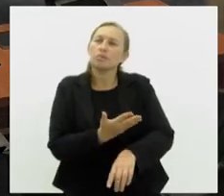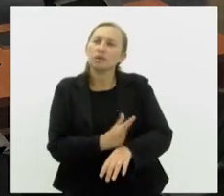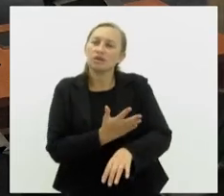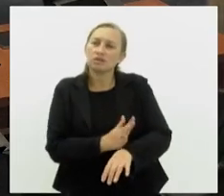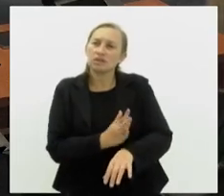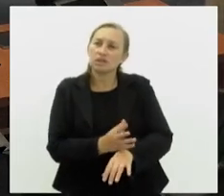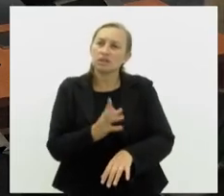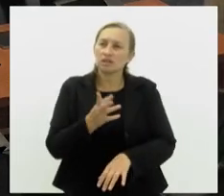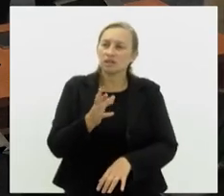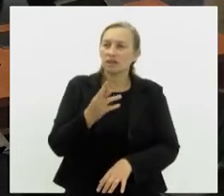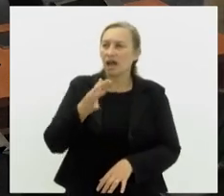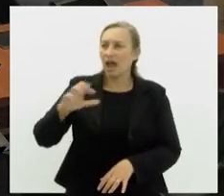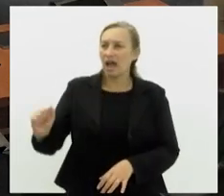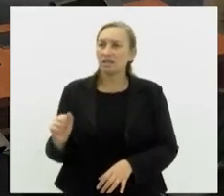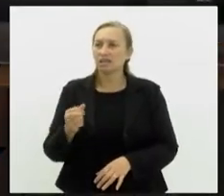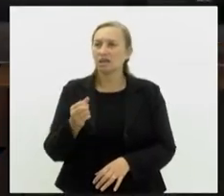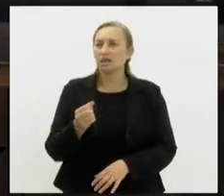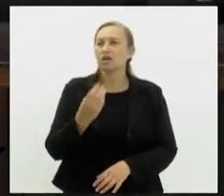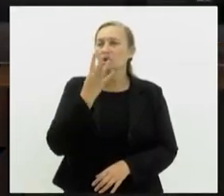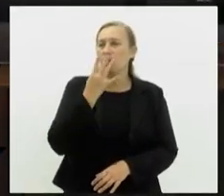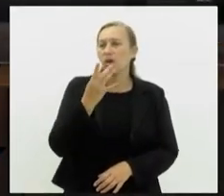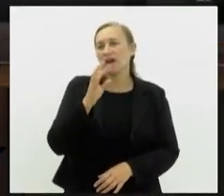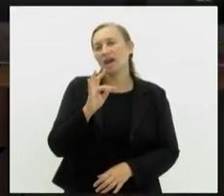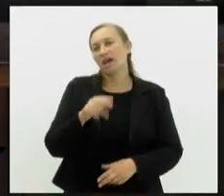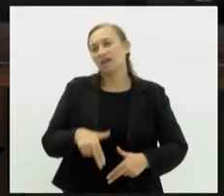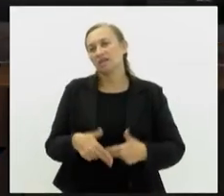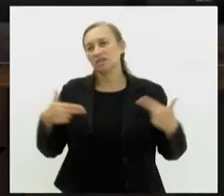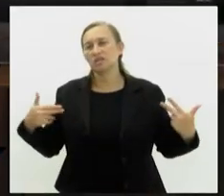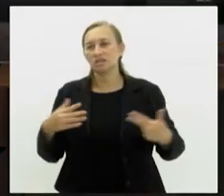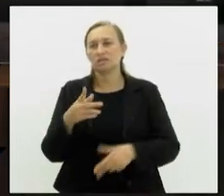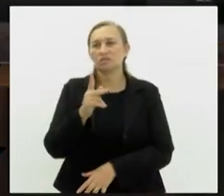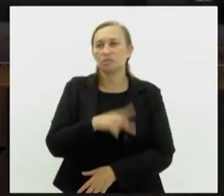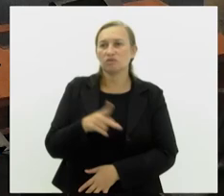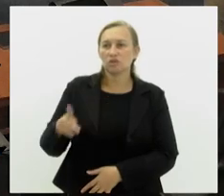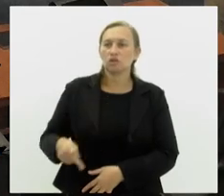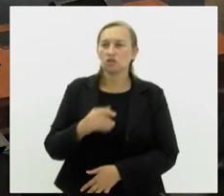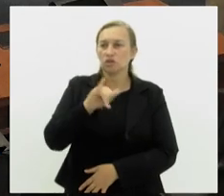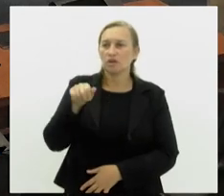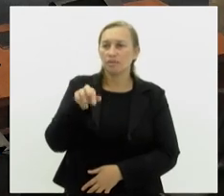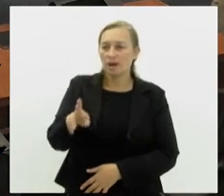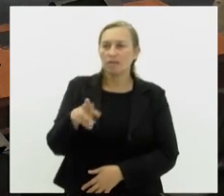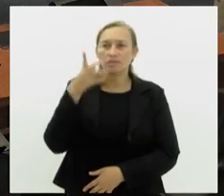Cor, Etnia, Religião e Procedência Nacional, deputado professor Josimar.